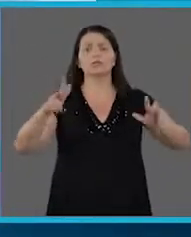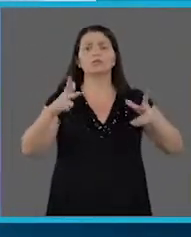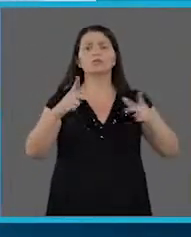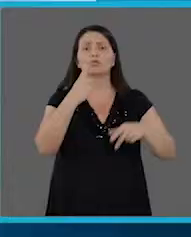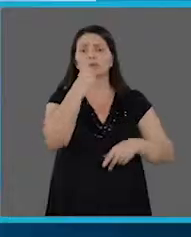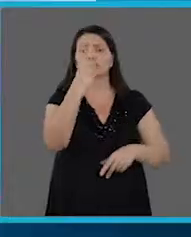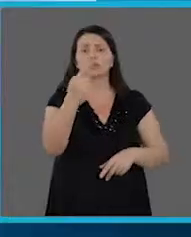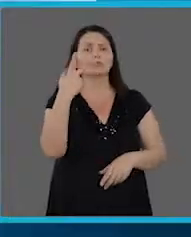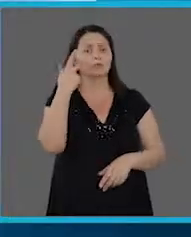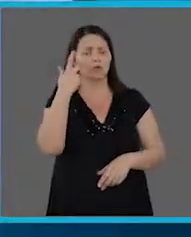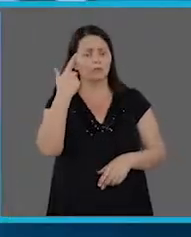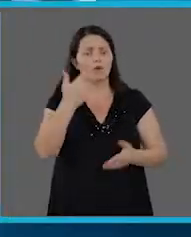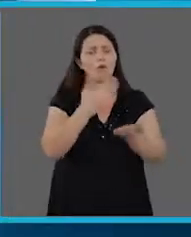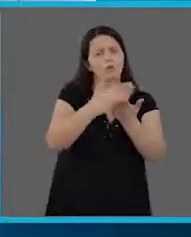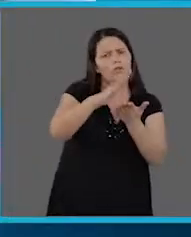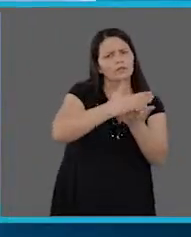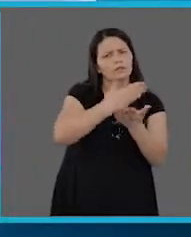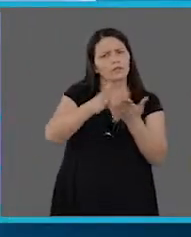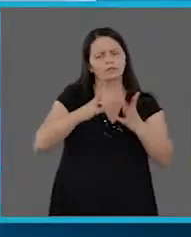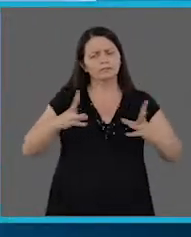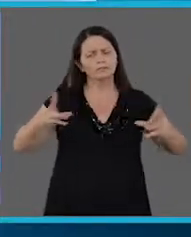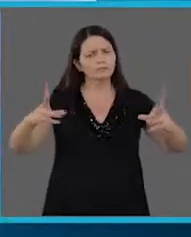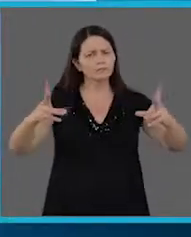do lixo comum. Então a gente separa